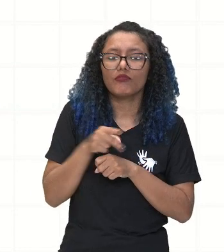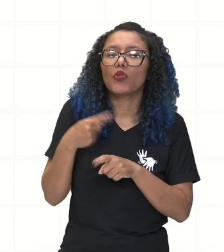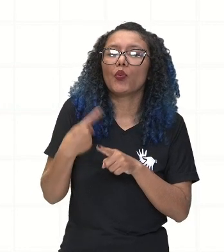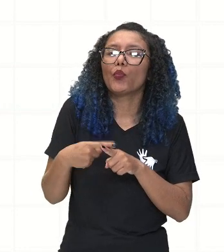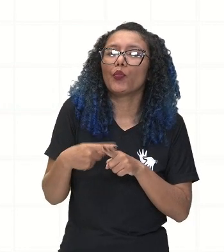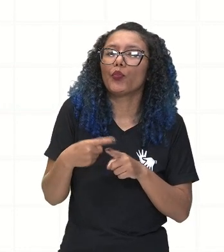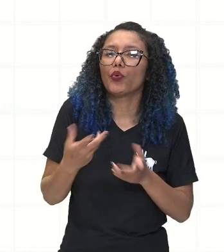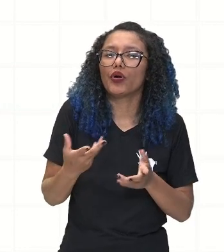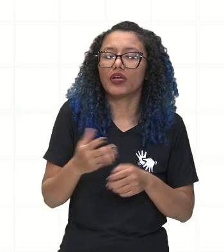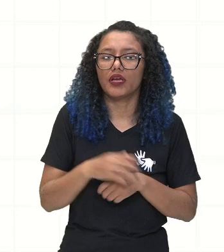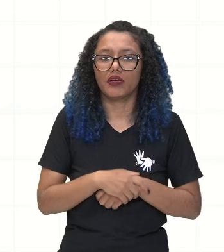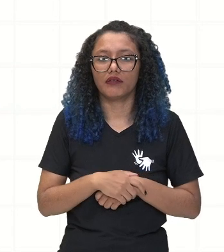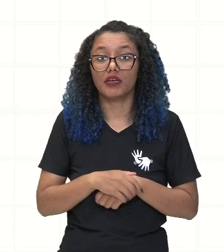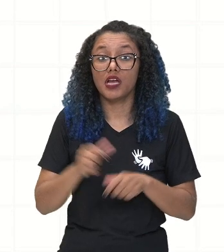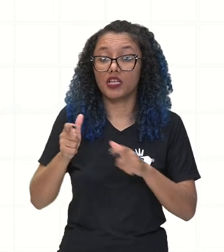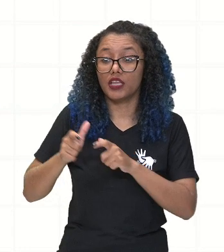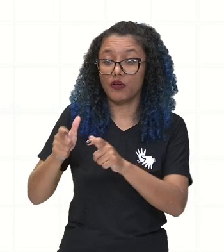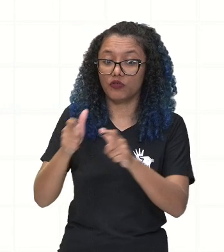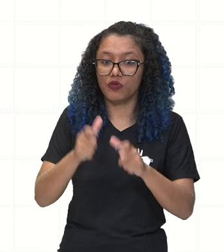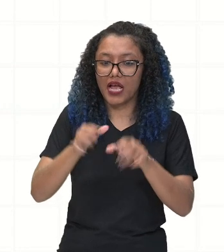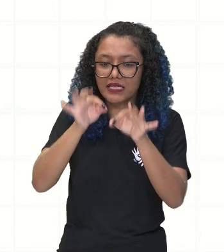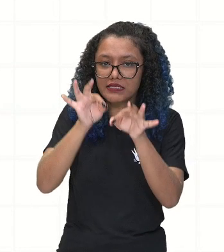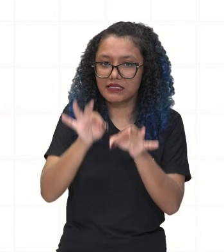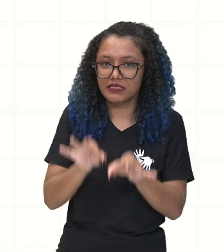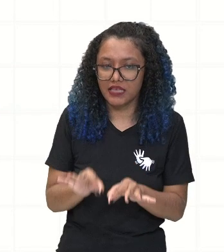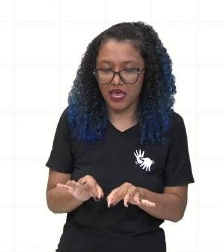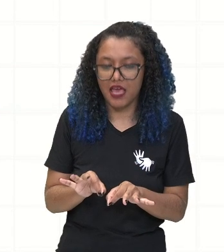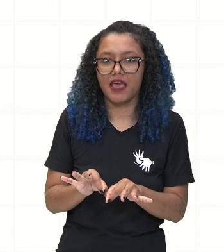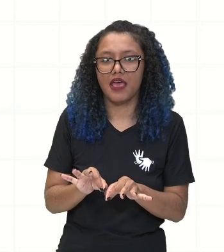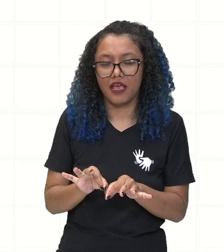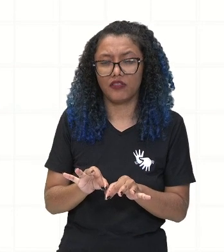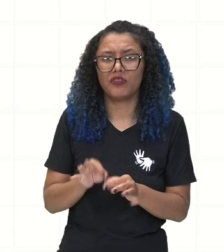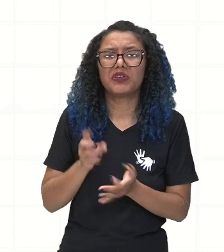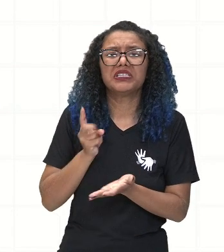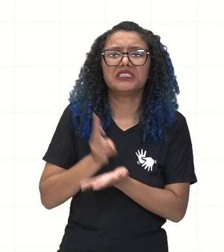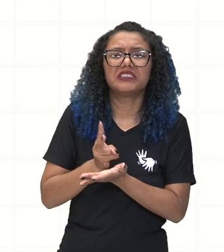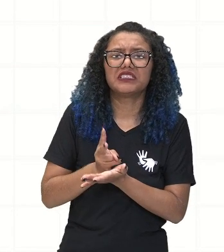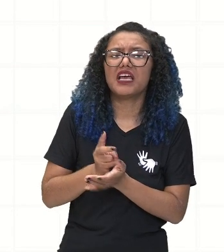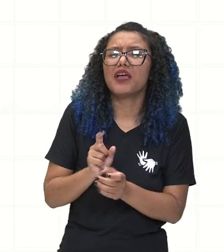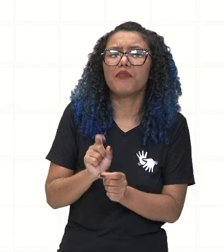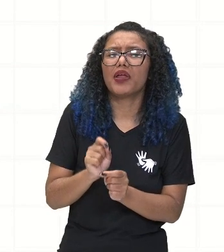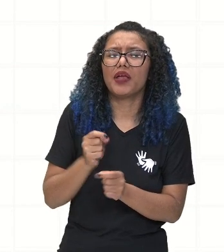foram colocadas em pontos estratégicos onde sempre havia ali